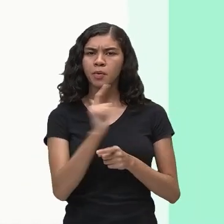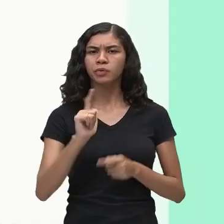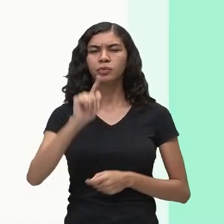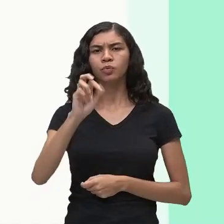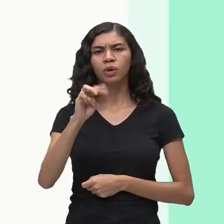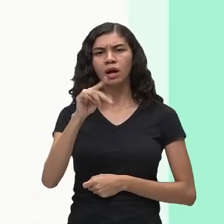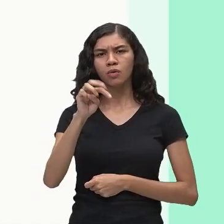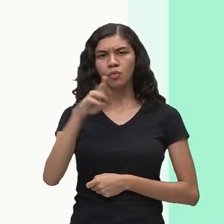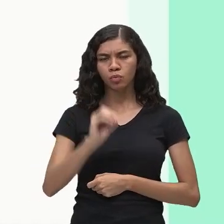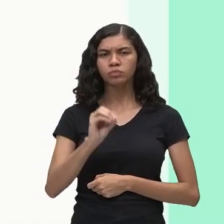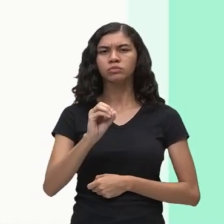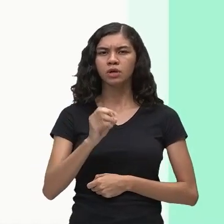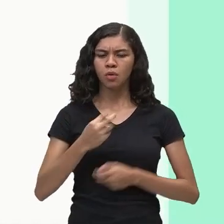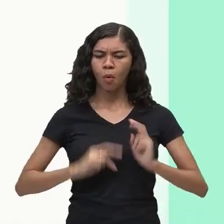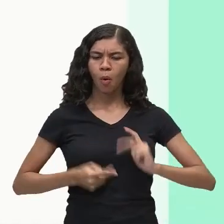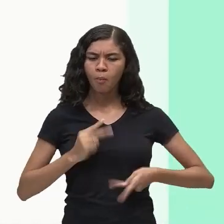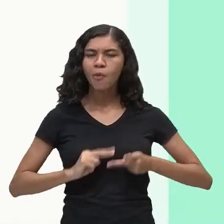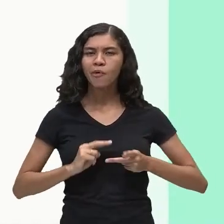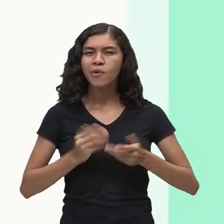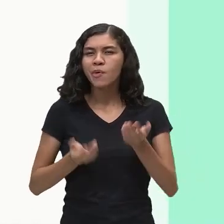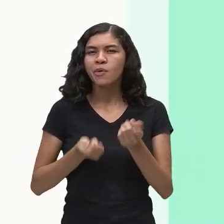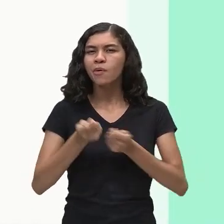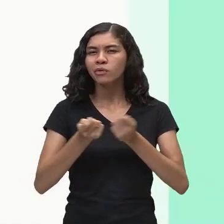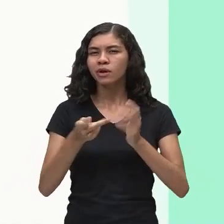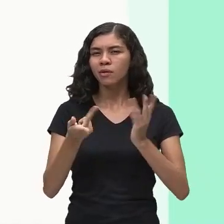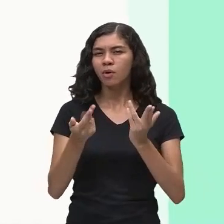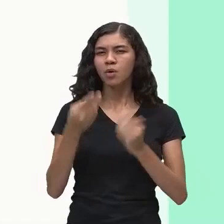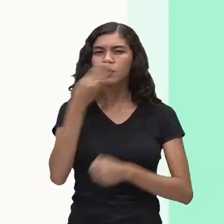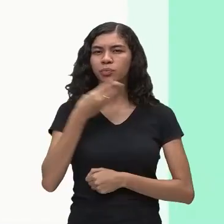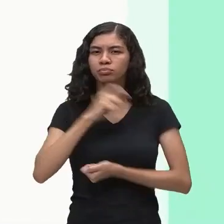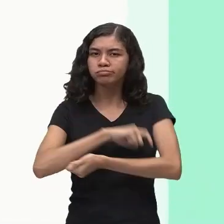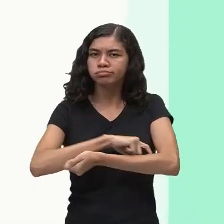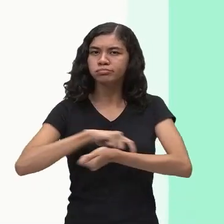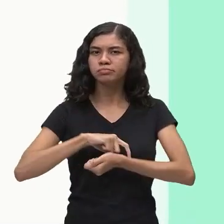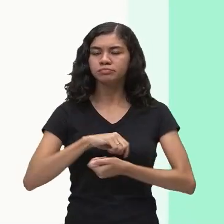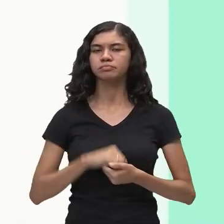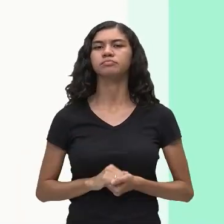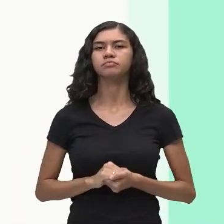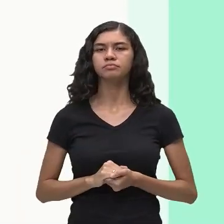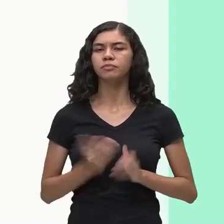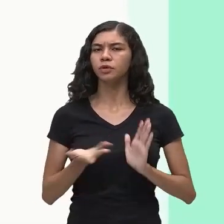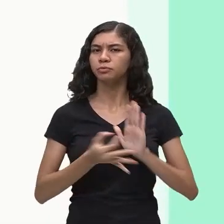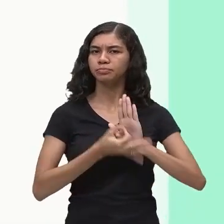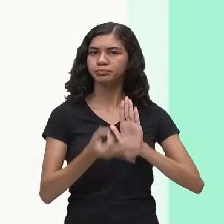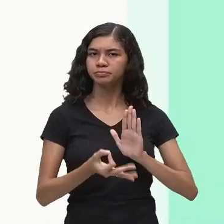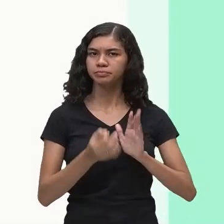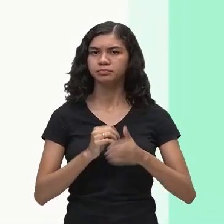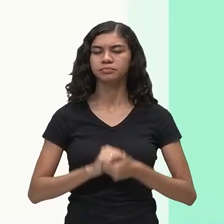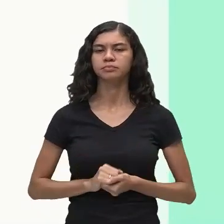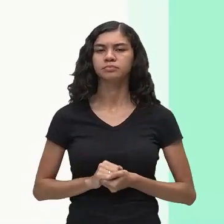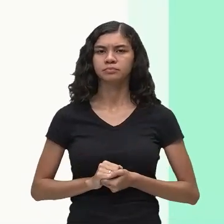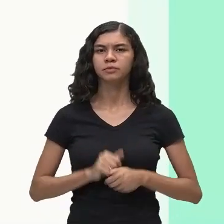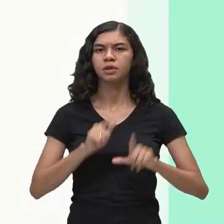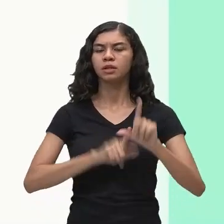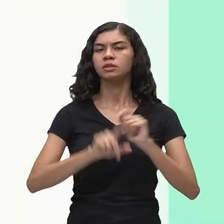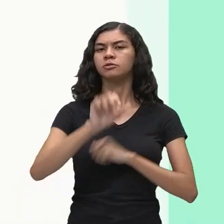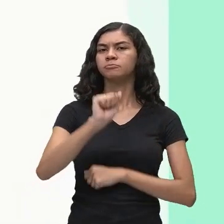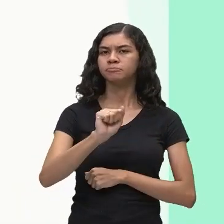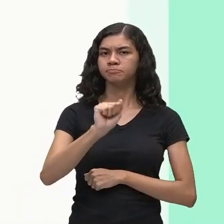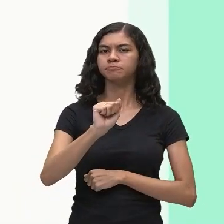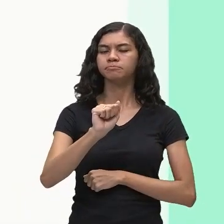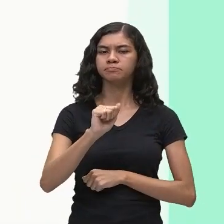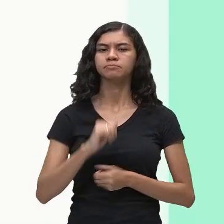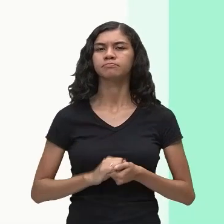a quantidade de açúcar no nosso sangue. Então, vamos aí ver o nosso comentário, né? A letra A